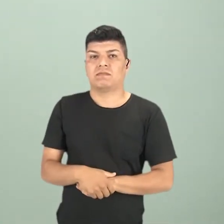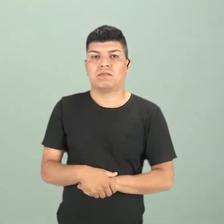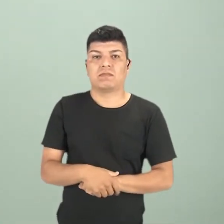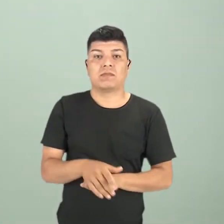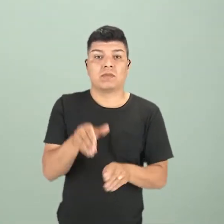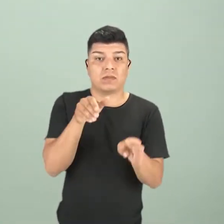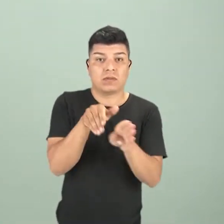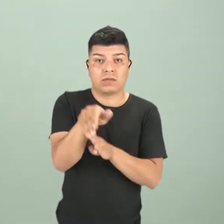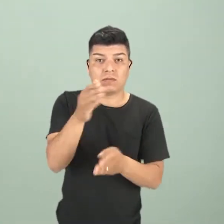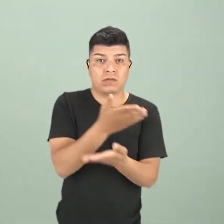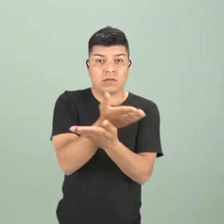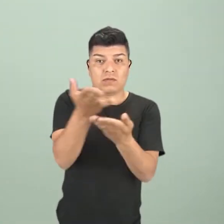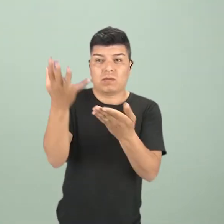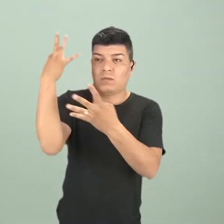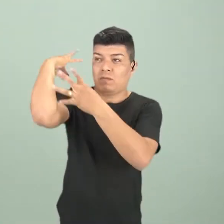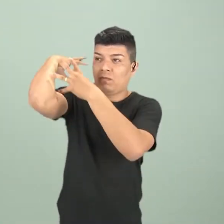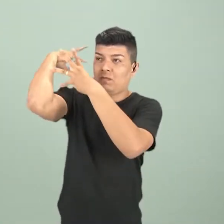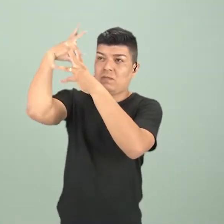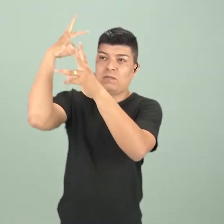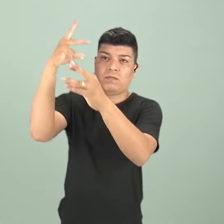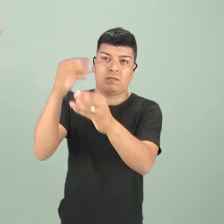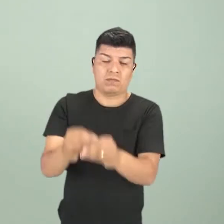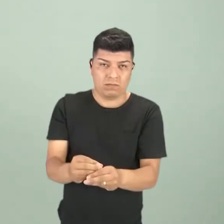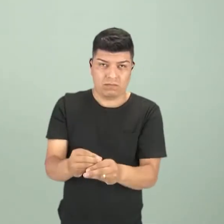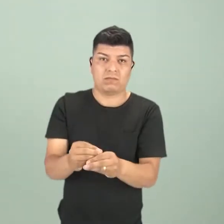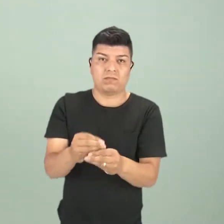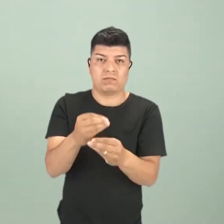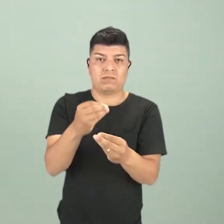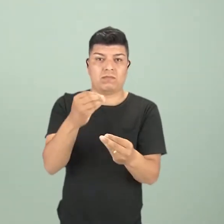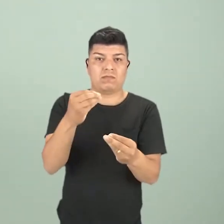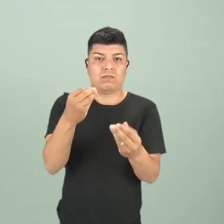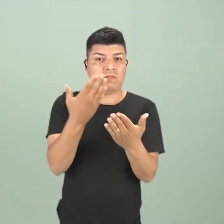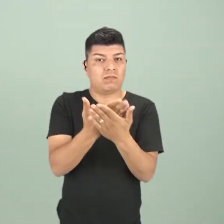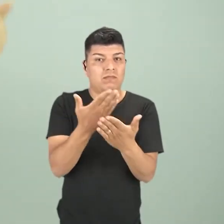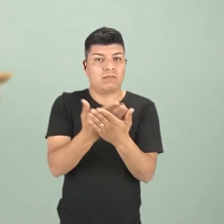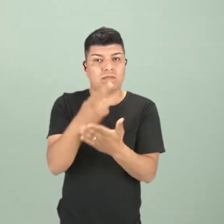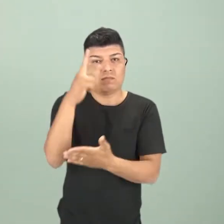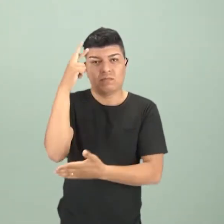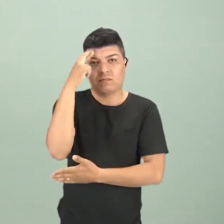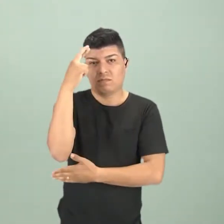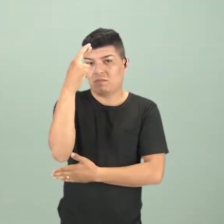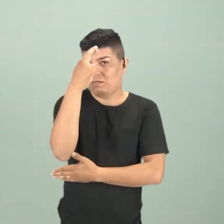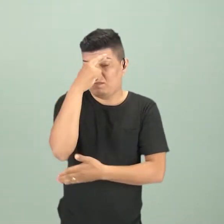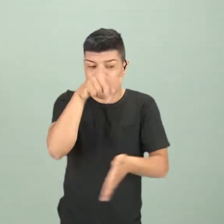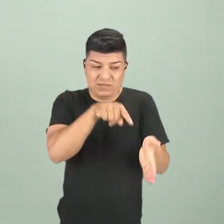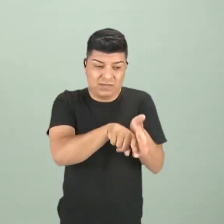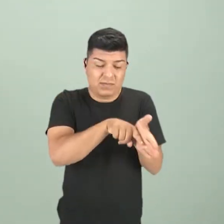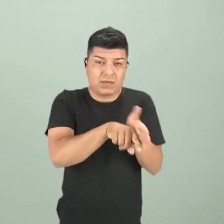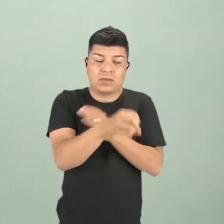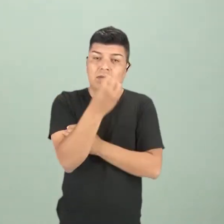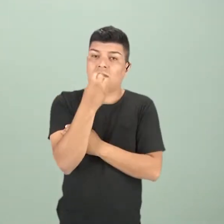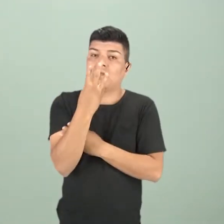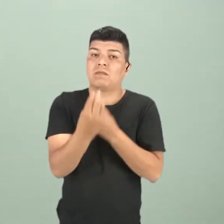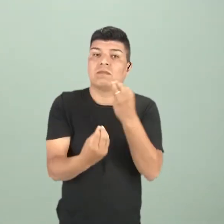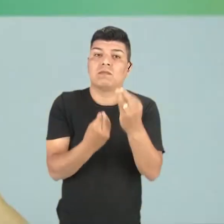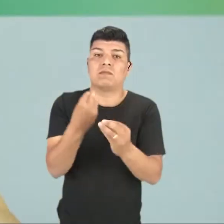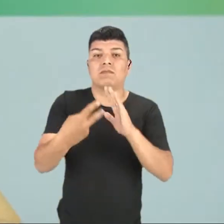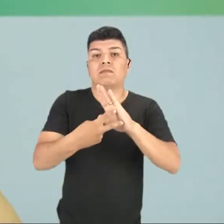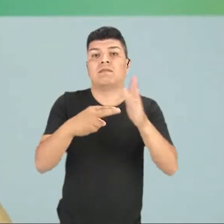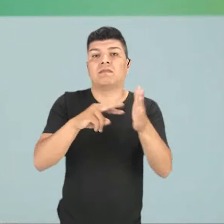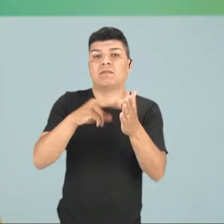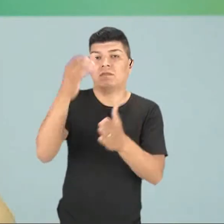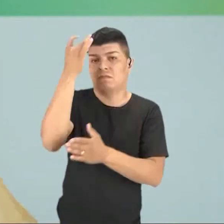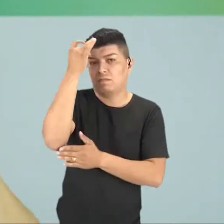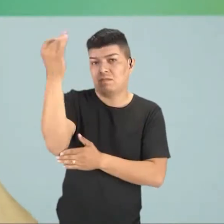que vocês recordem lá nas aulas de história, em boas pesquisas, o que representou o iluminismo, que